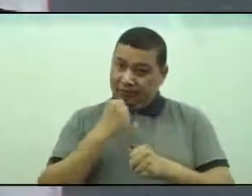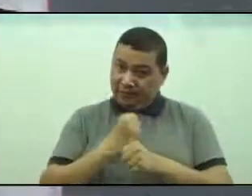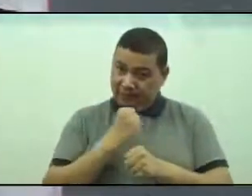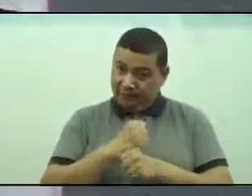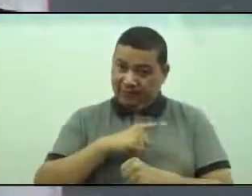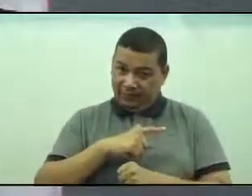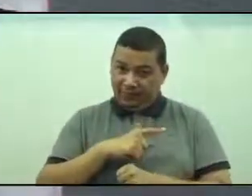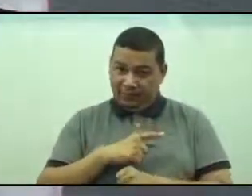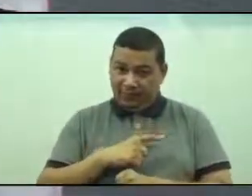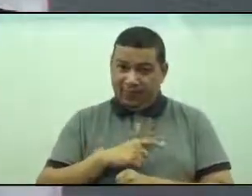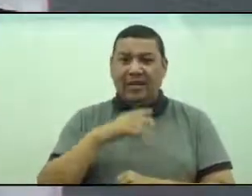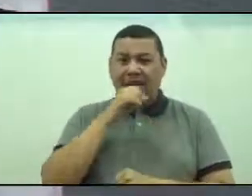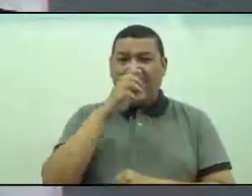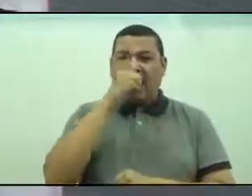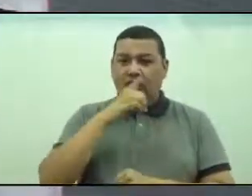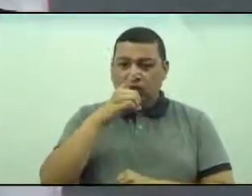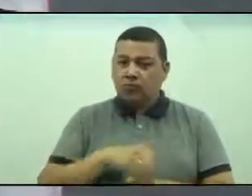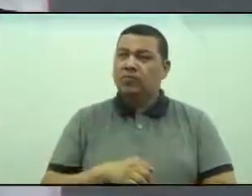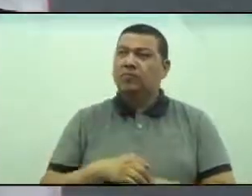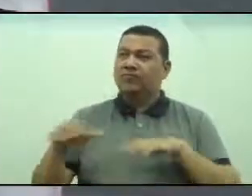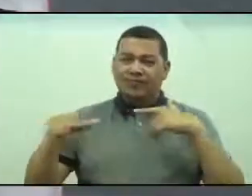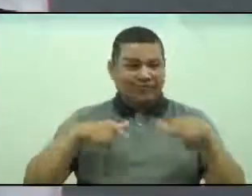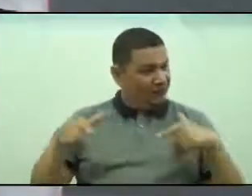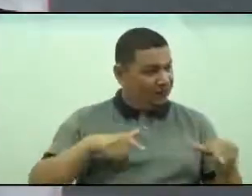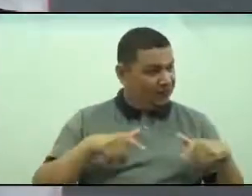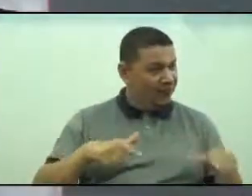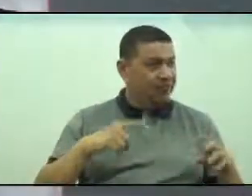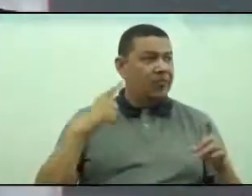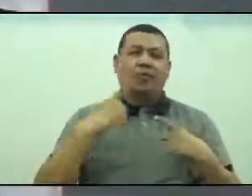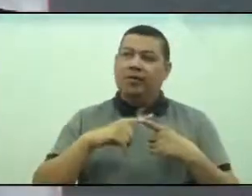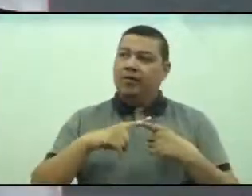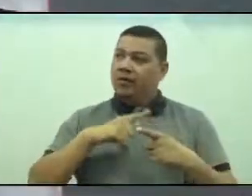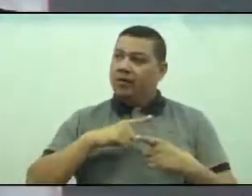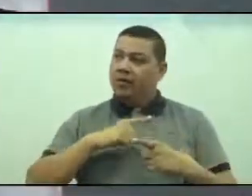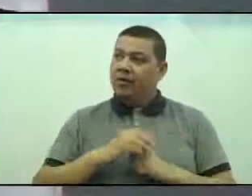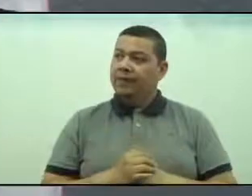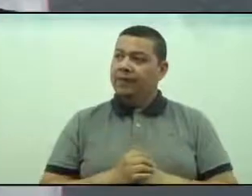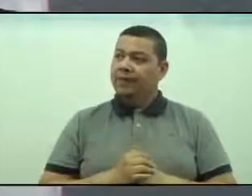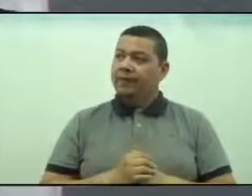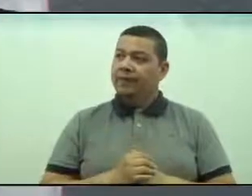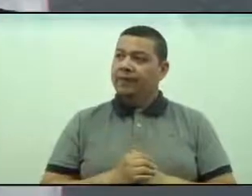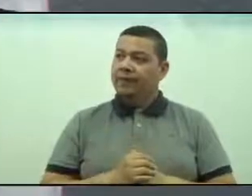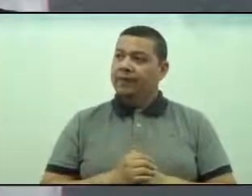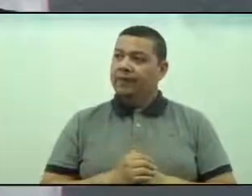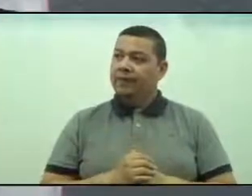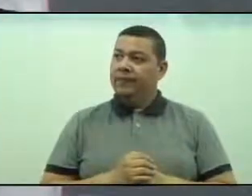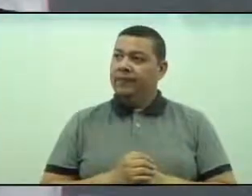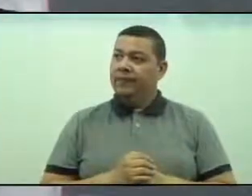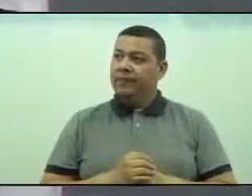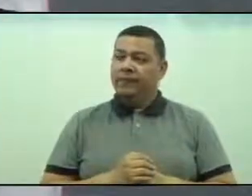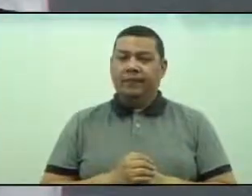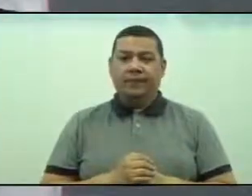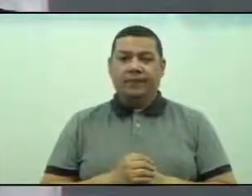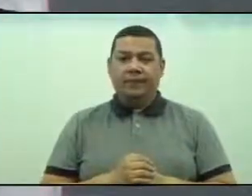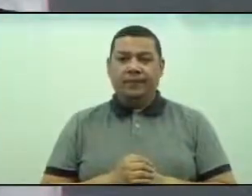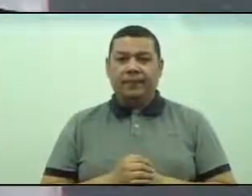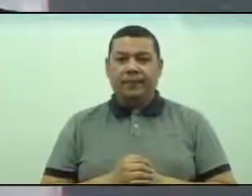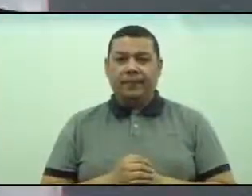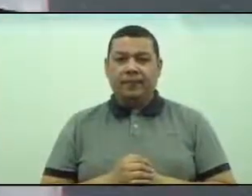semana inteiro na Avenida Malaquita para que seja reformado, né,